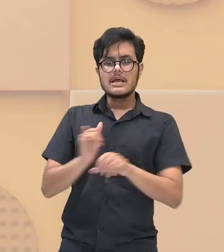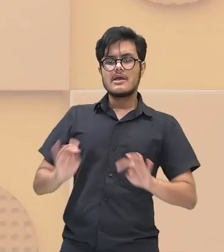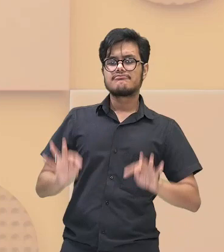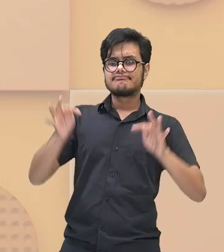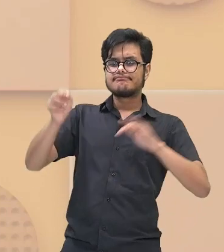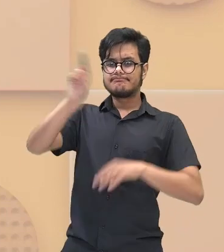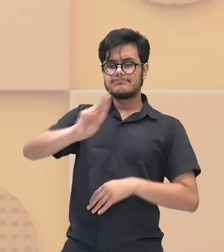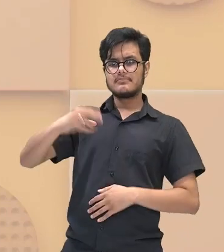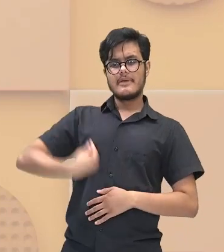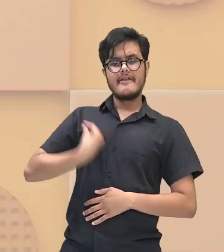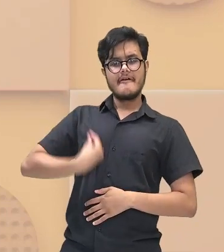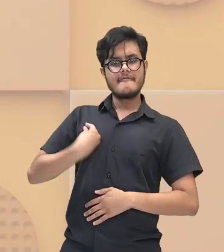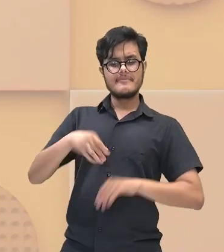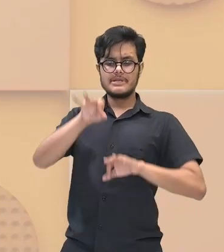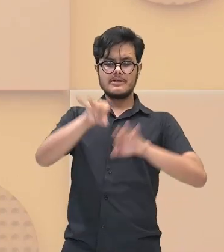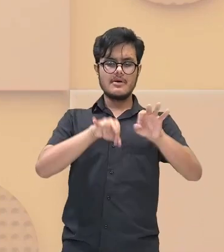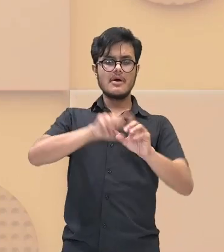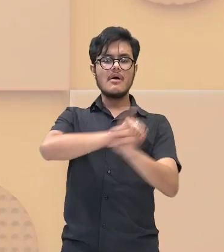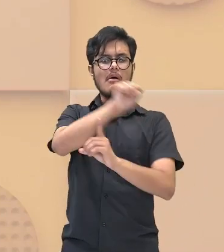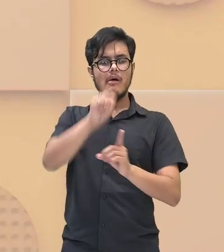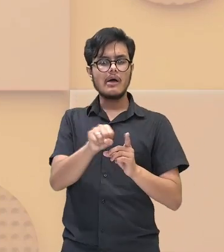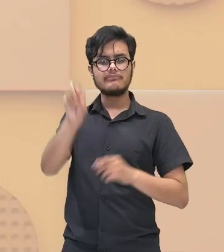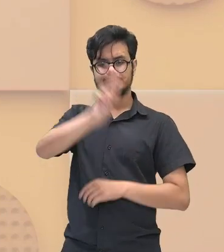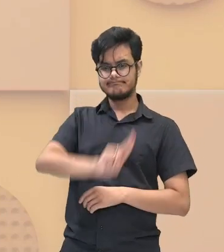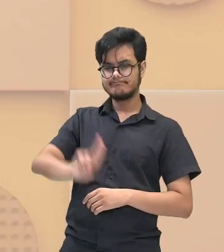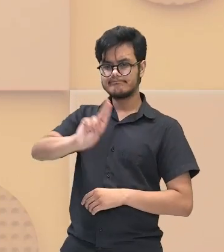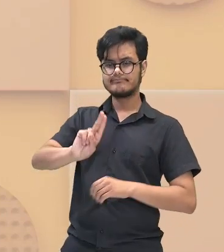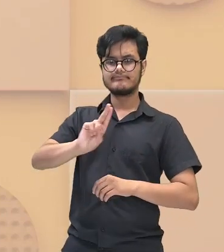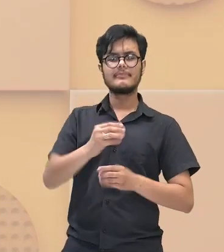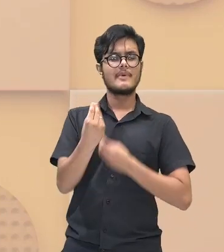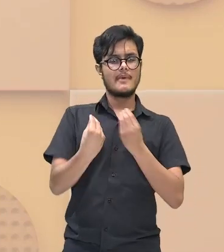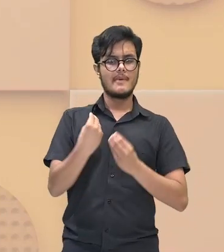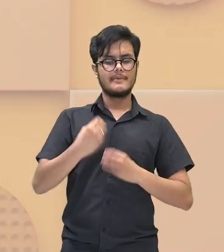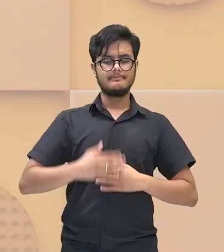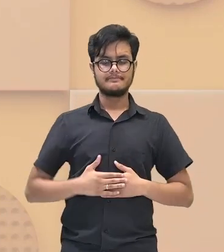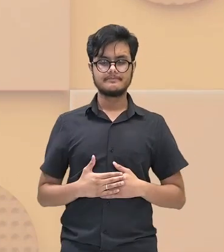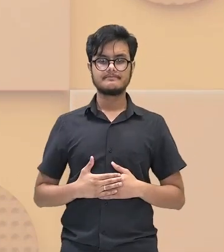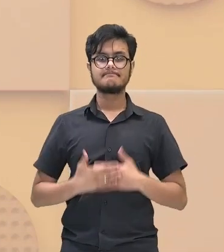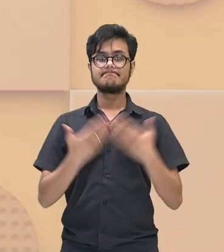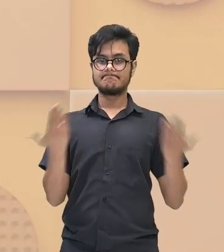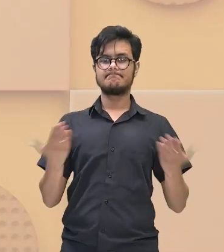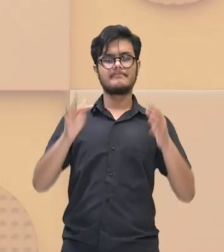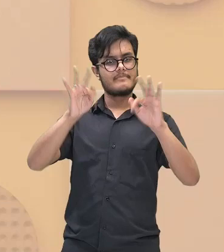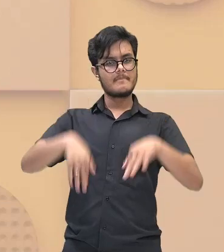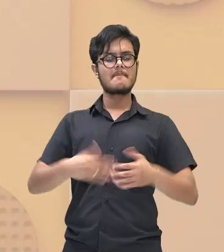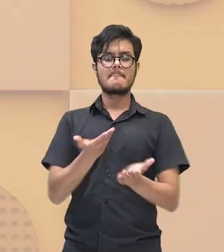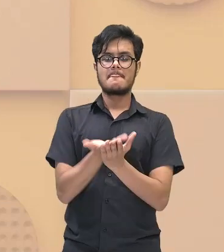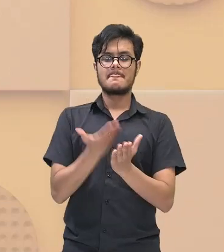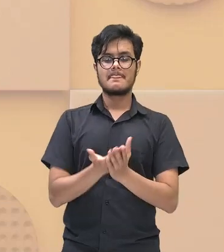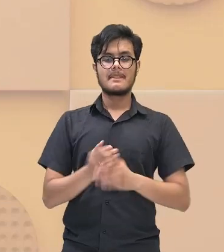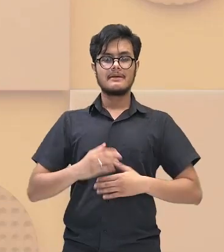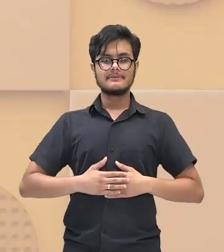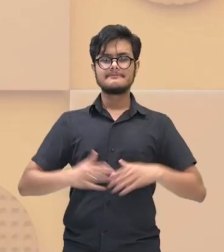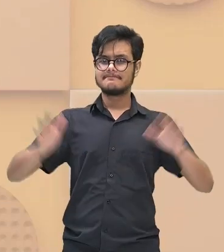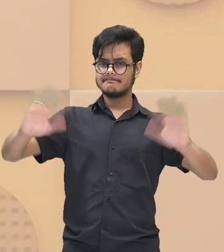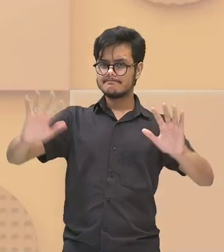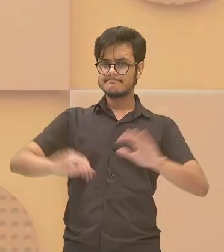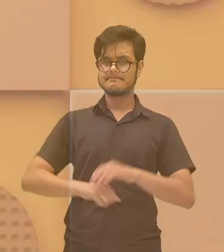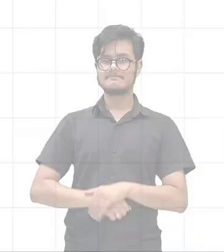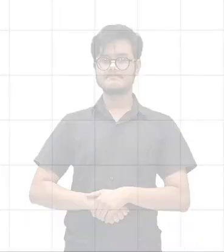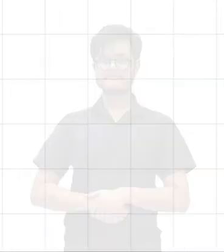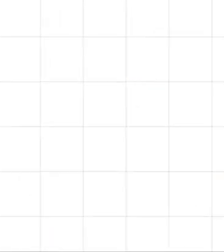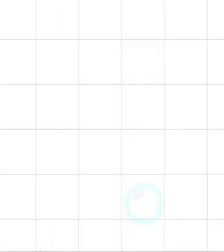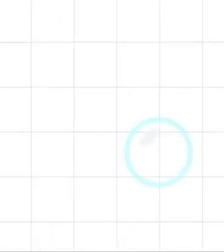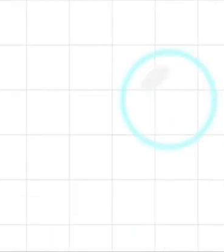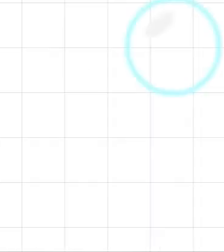a sua estrutura, o seu funcionamento, a sua sociedade. Então, queridos, esta foi a nossa aula e até a próxima.